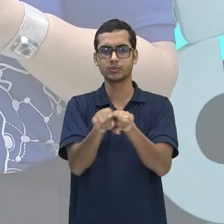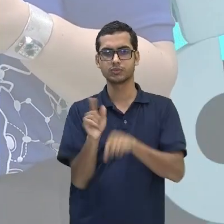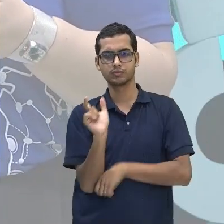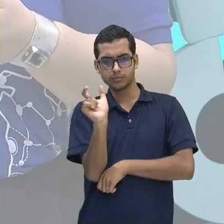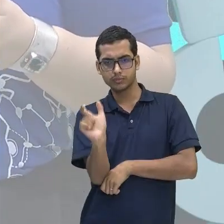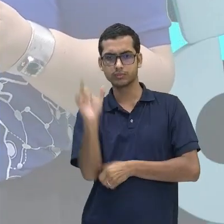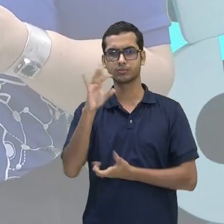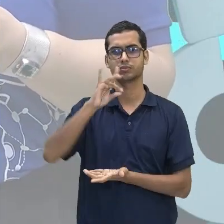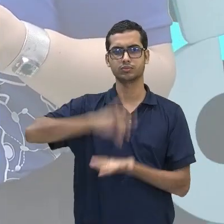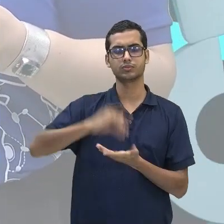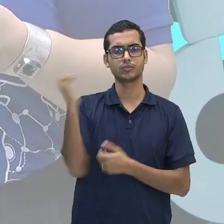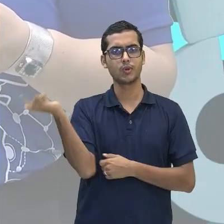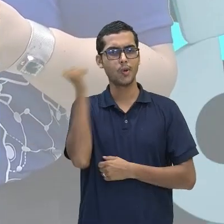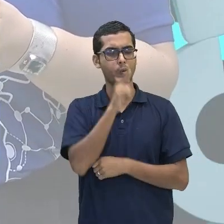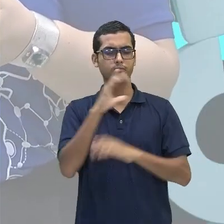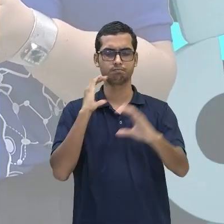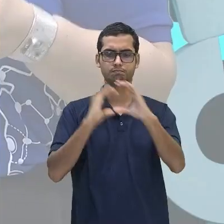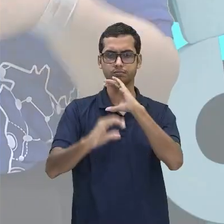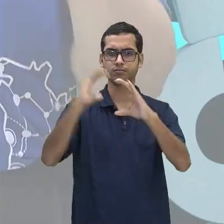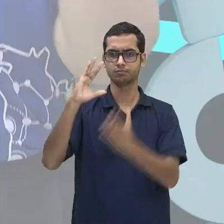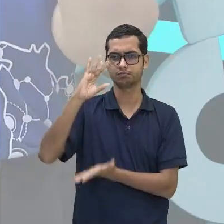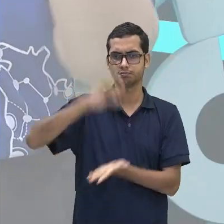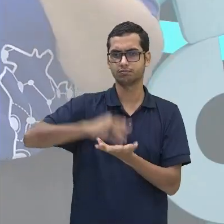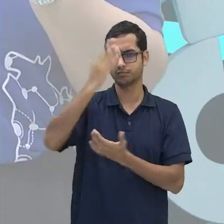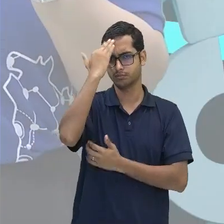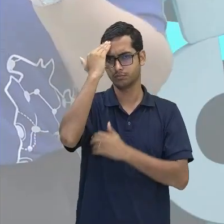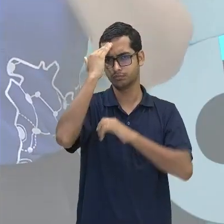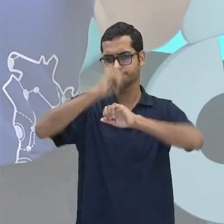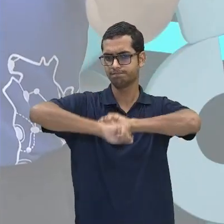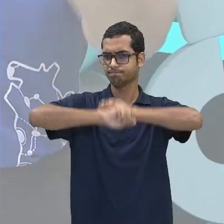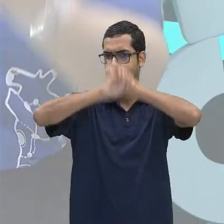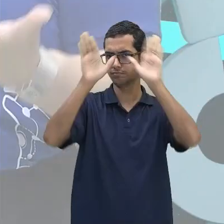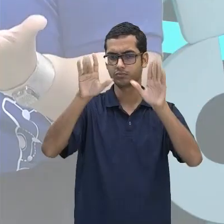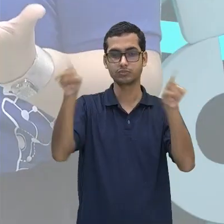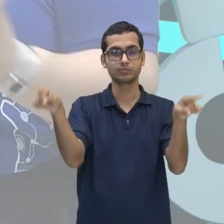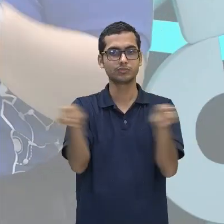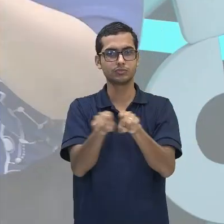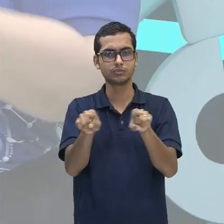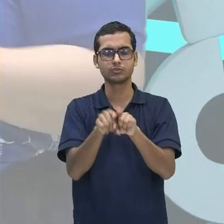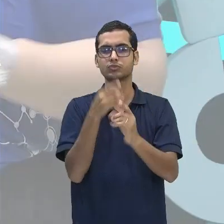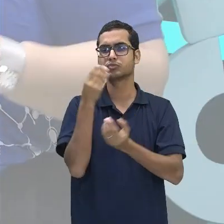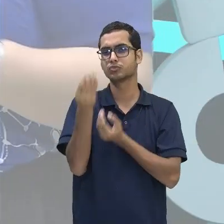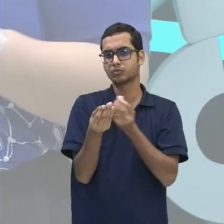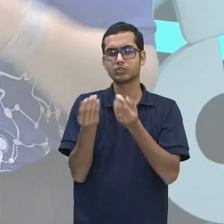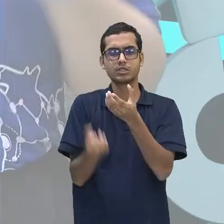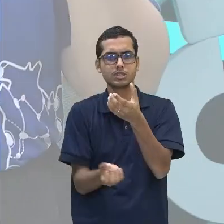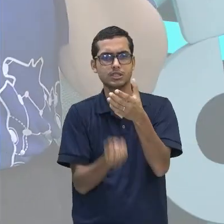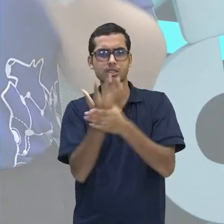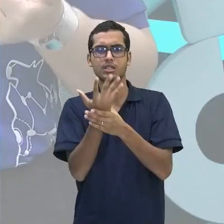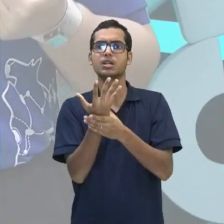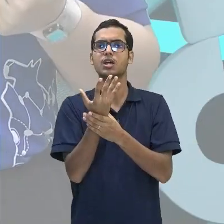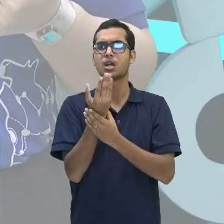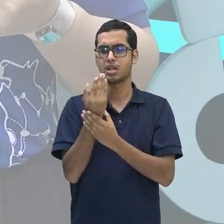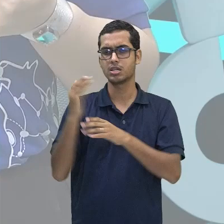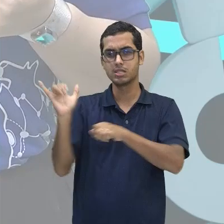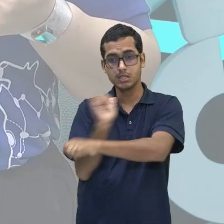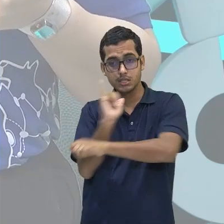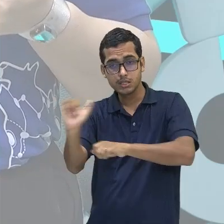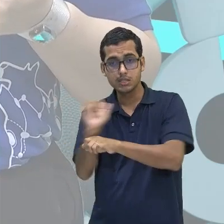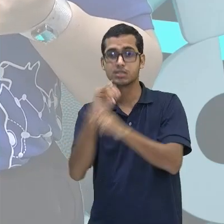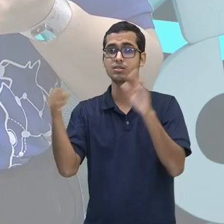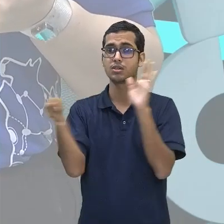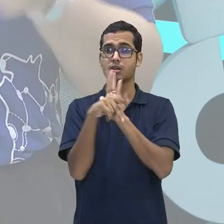e de estabelecer comunicação, certo? E também de criar formas de estabelecer essa